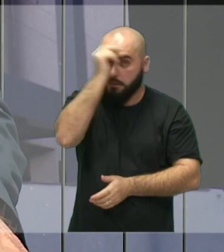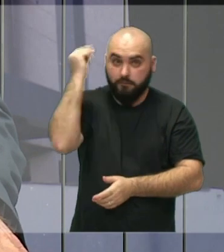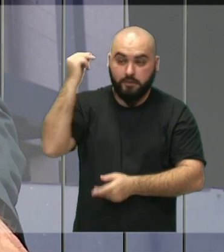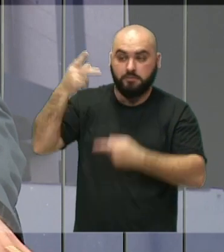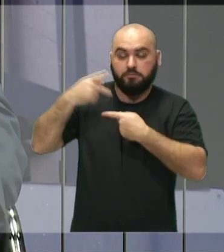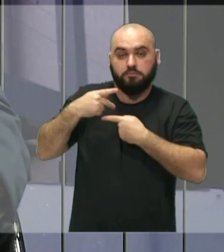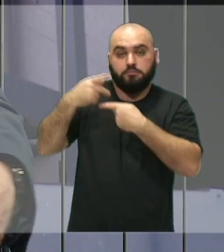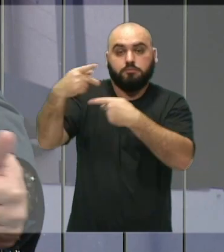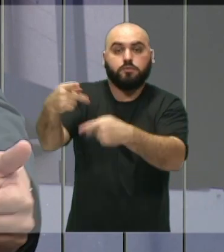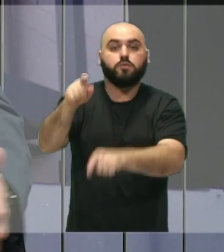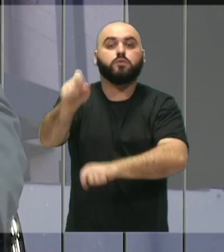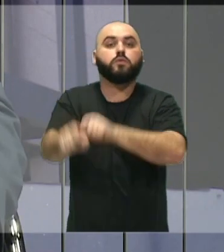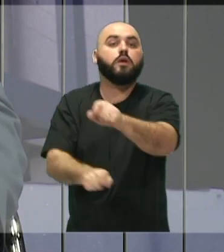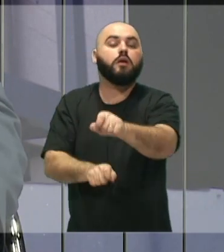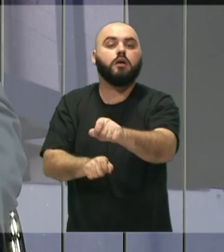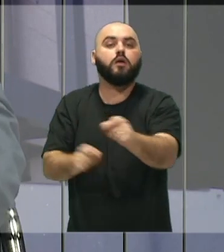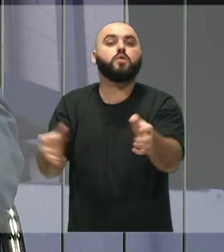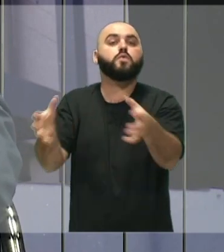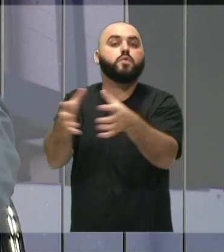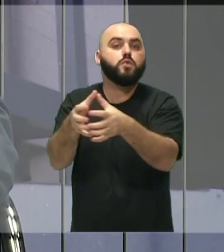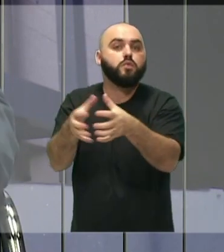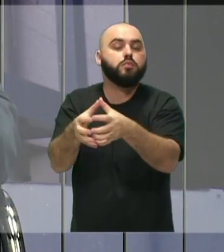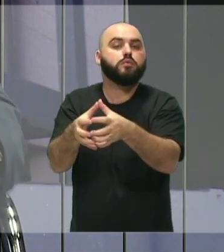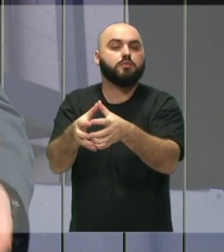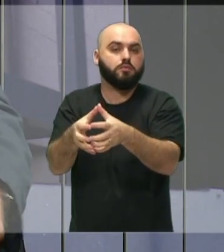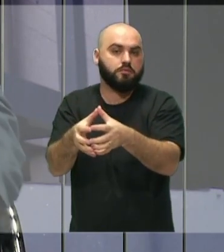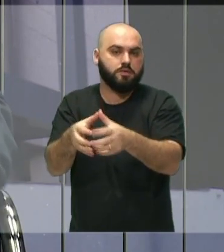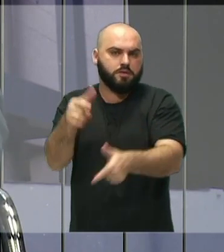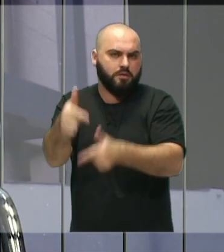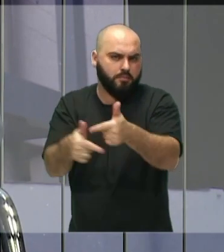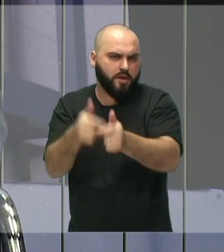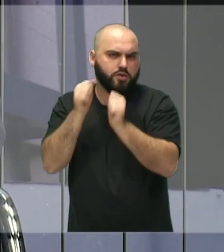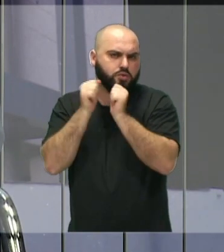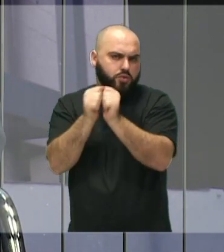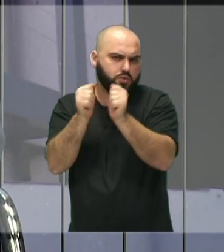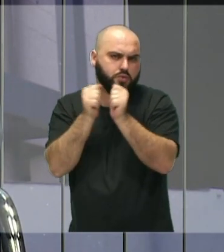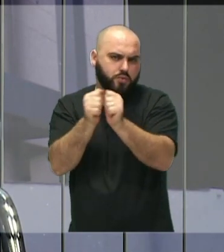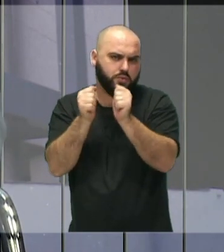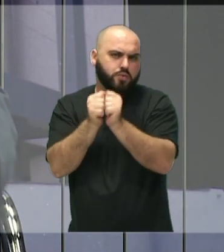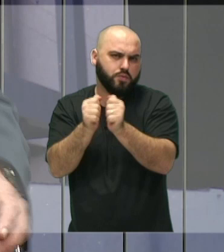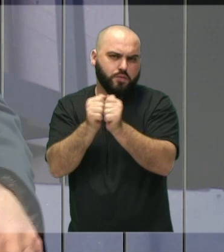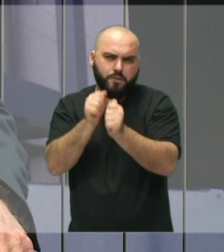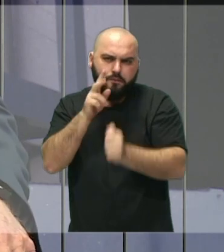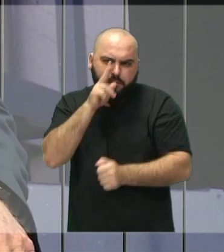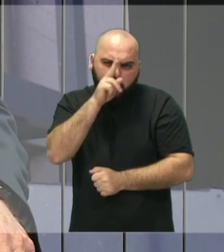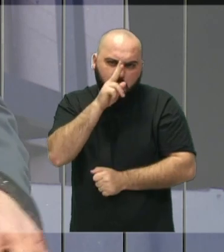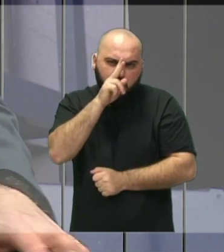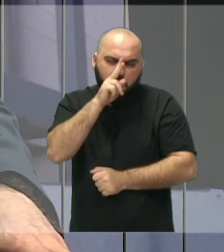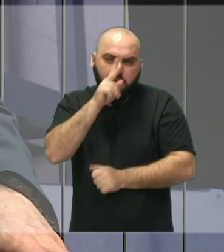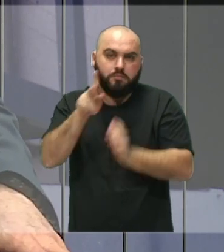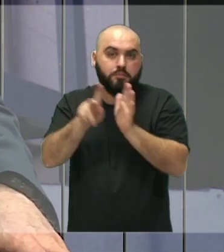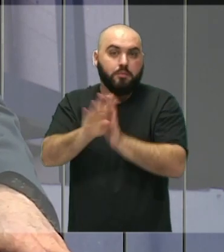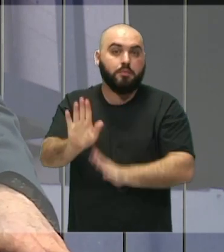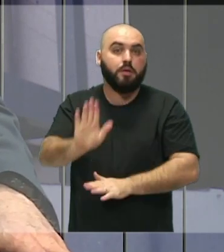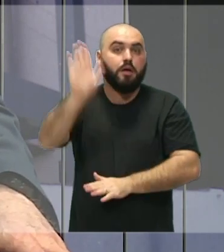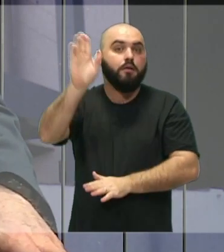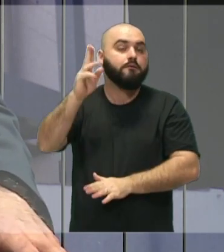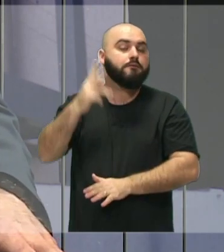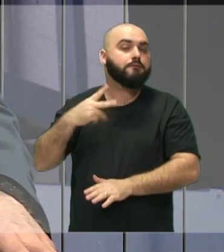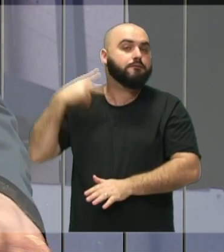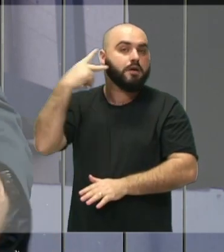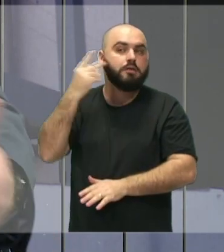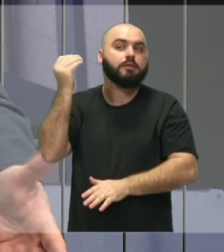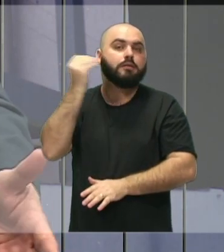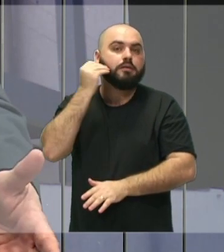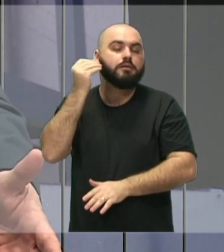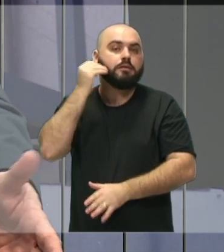para compor um grupo que trabalharia junto mais fortemente a candidato a vereador para buscar